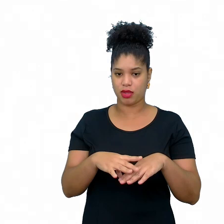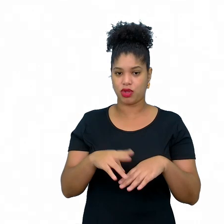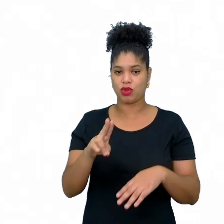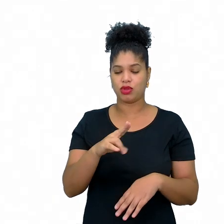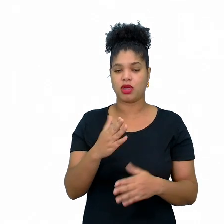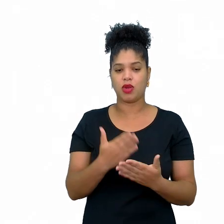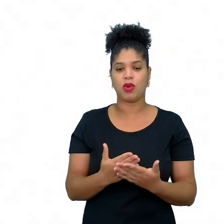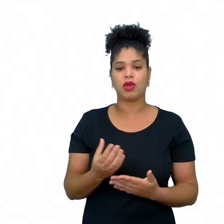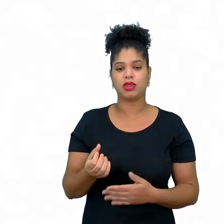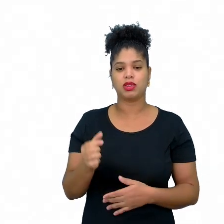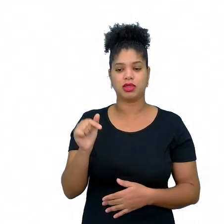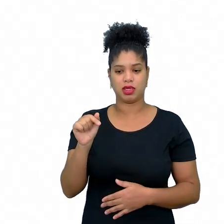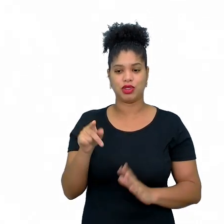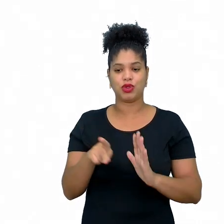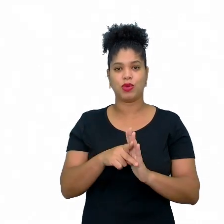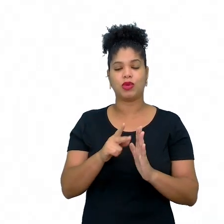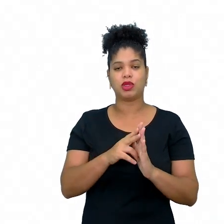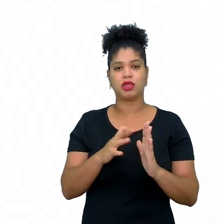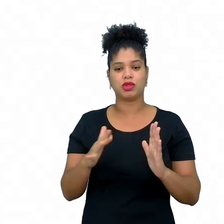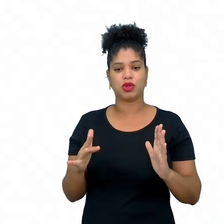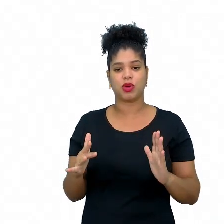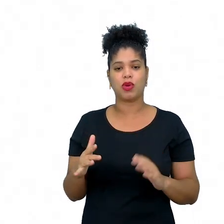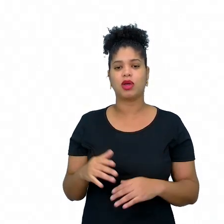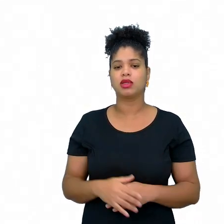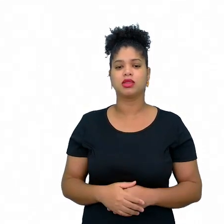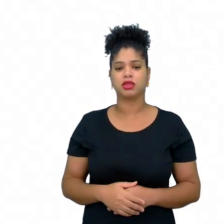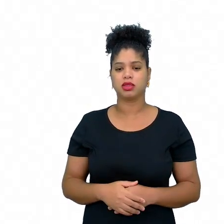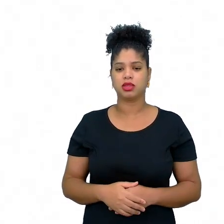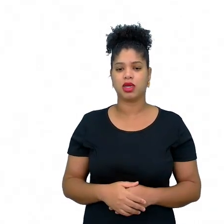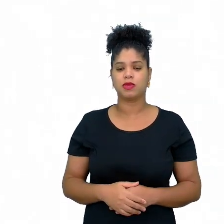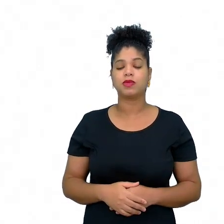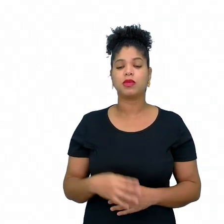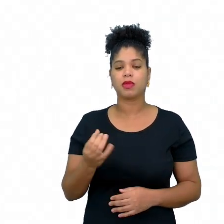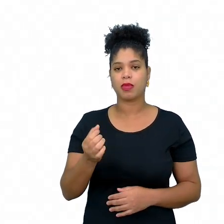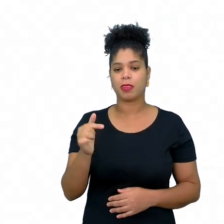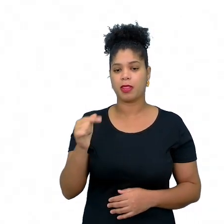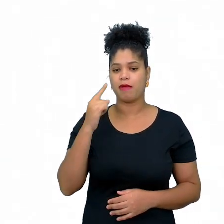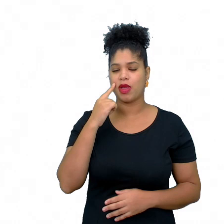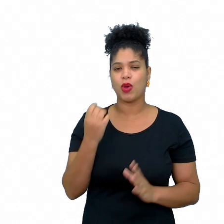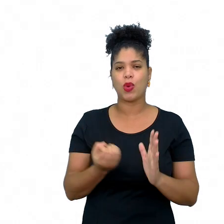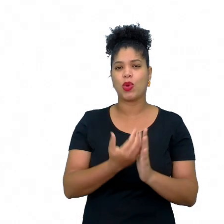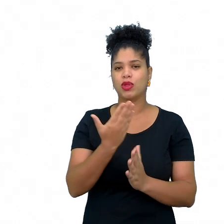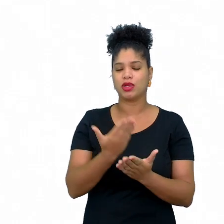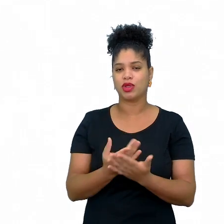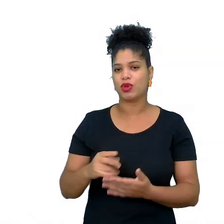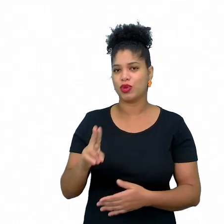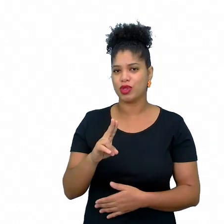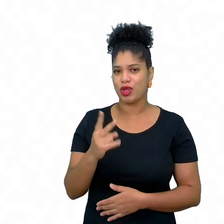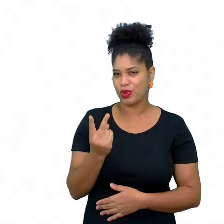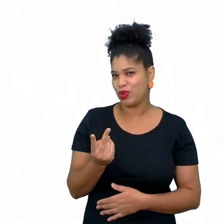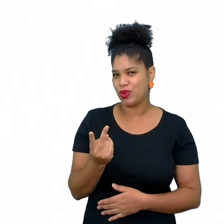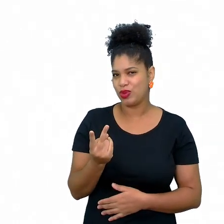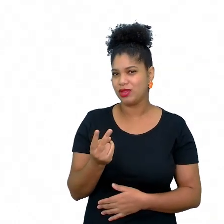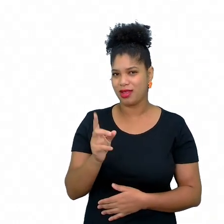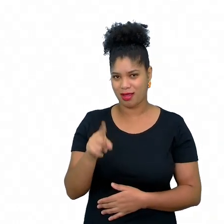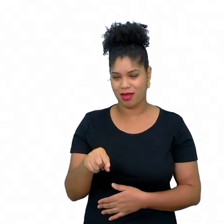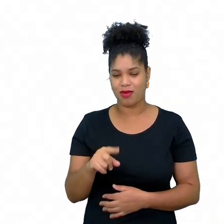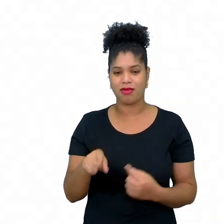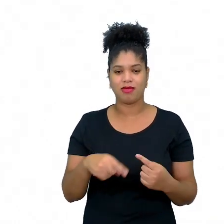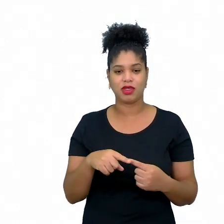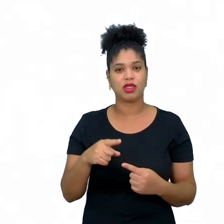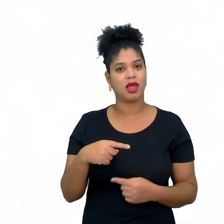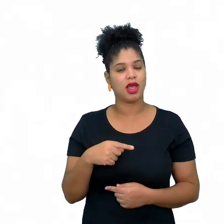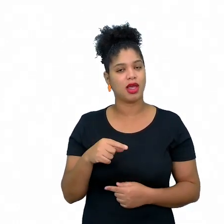6 e 7 da sequência 3. Bom, qual que é o período? Quantidade de aulas que eu vou utilizar? 2. A ideia é